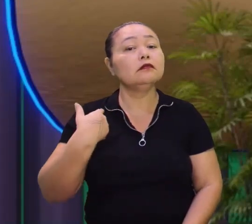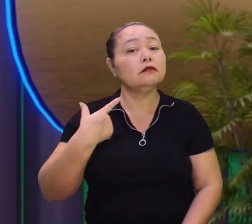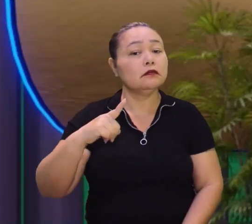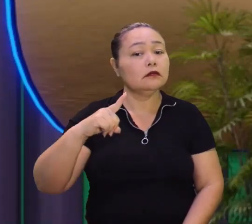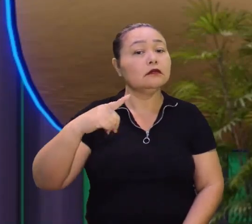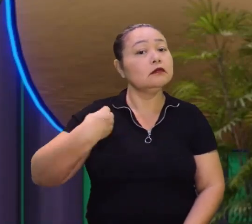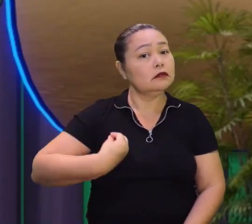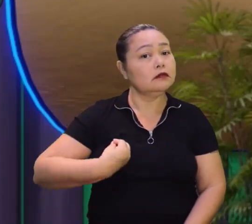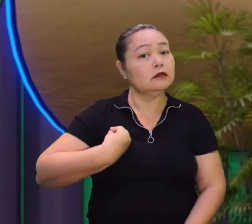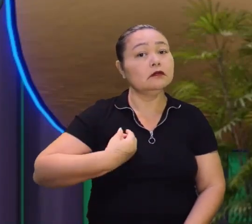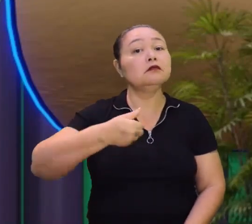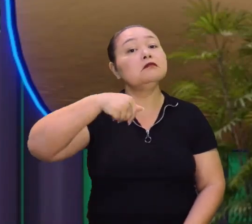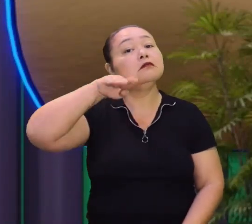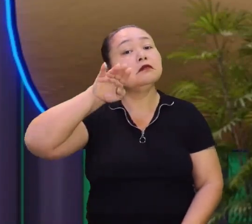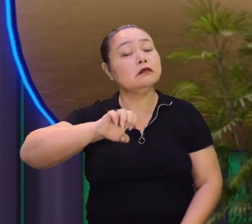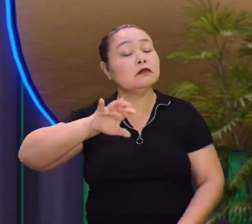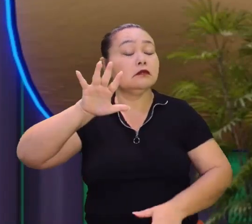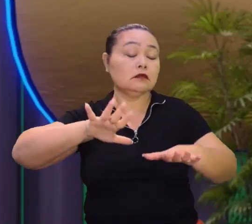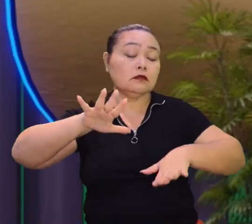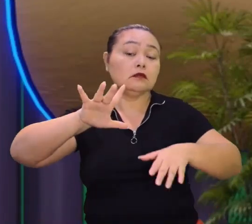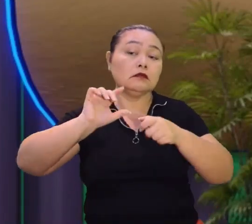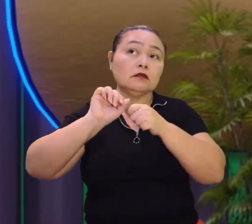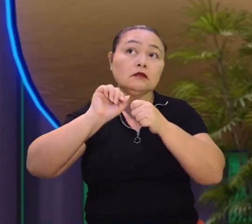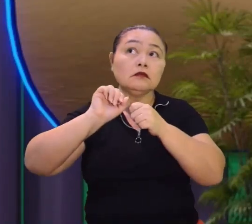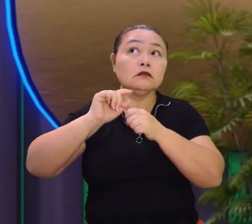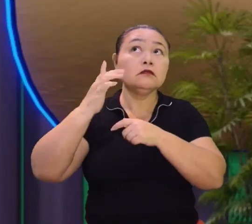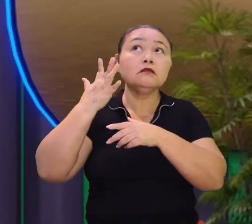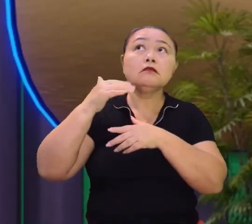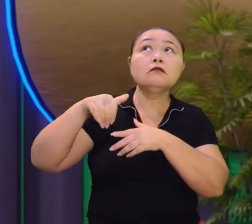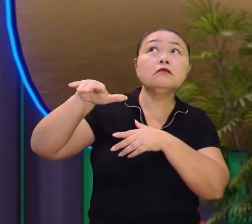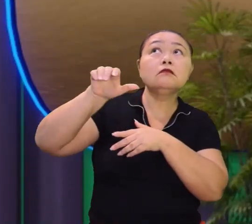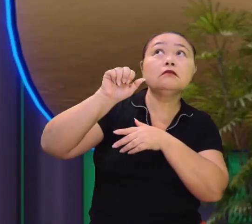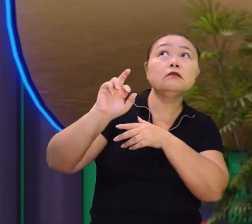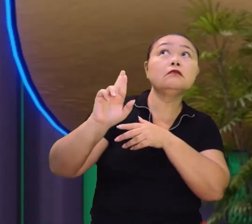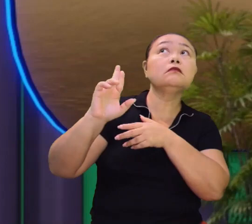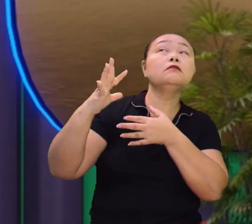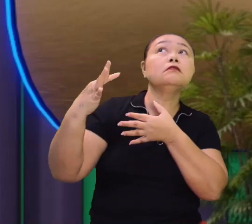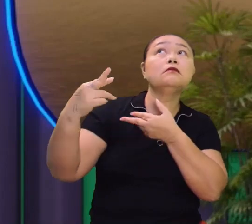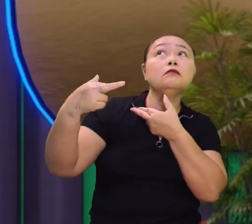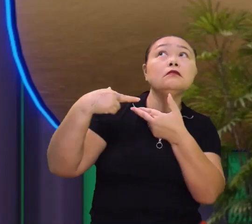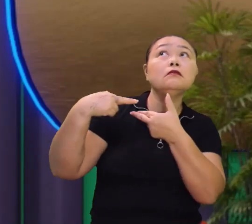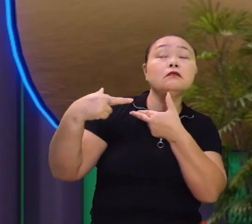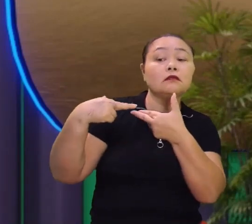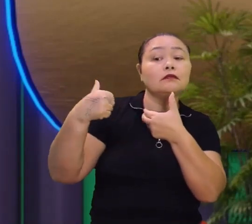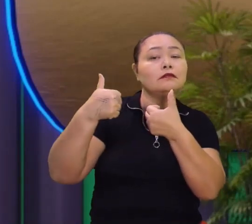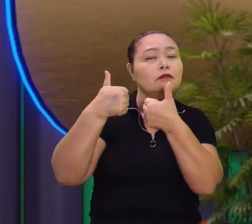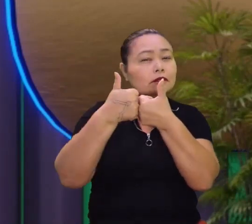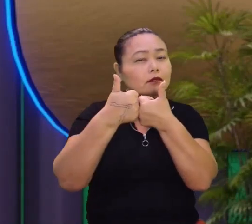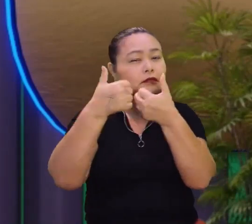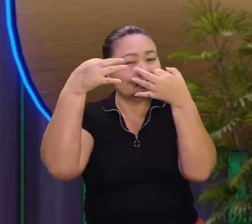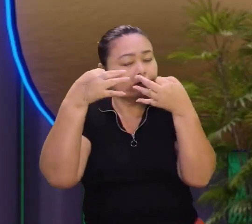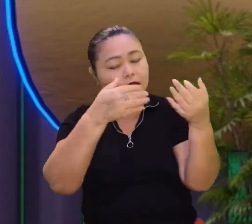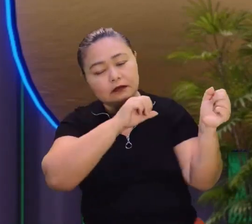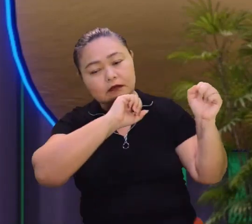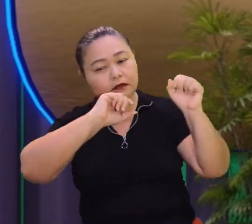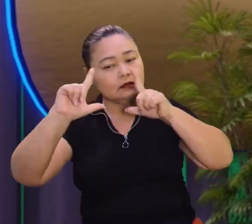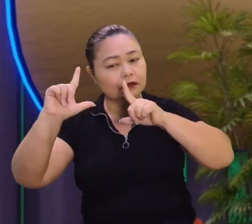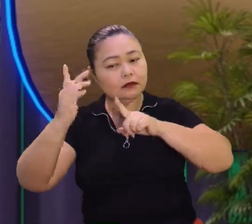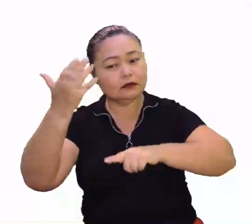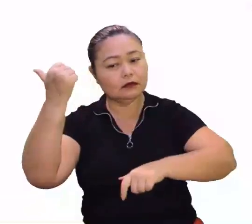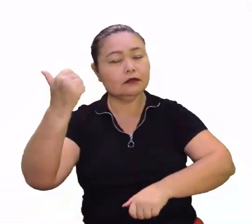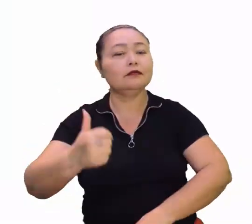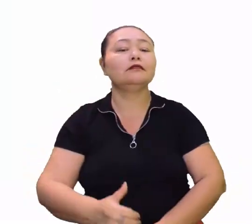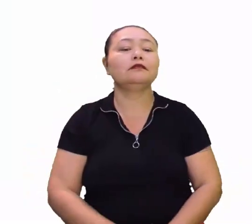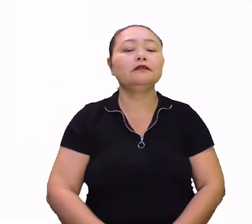vive bem também depende da qualidade desse ar. Muito bem, galera. Beleza? Exato. Vamos lá no quadro,